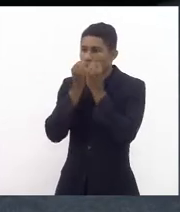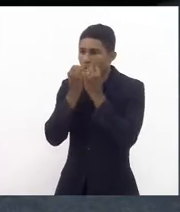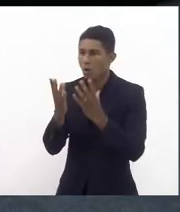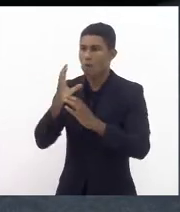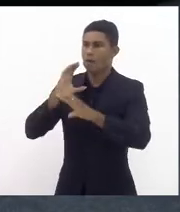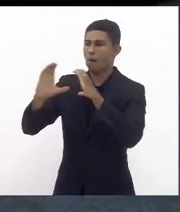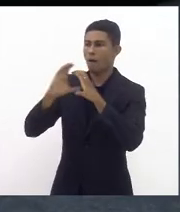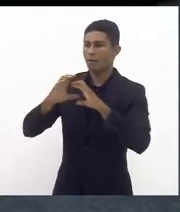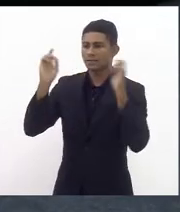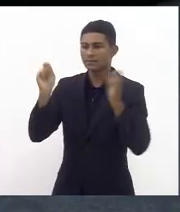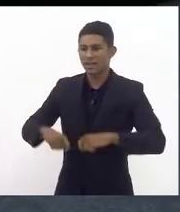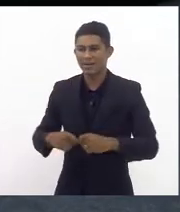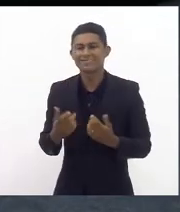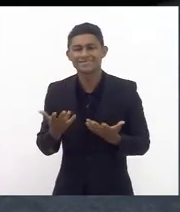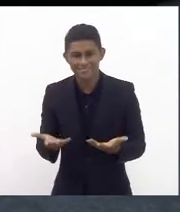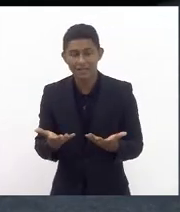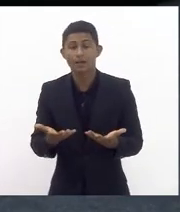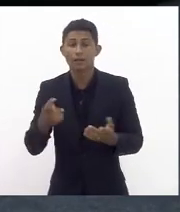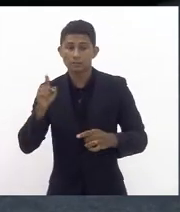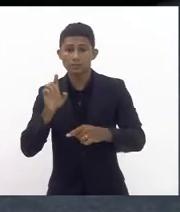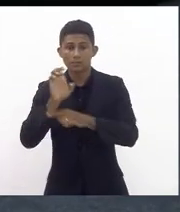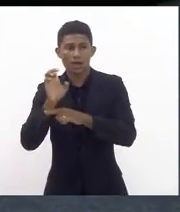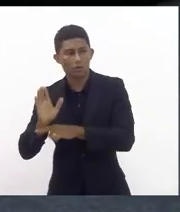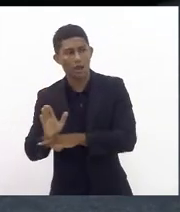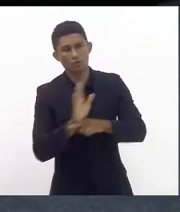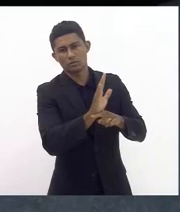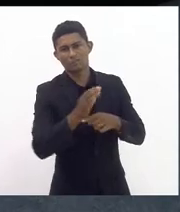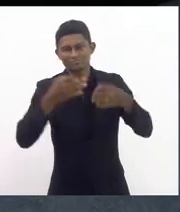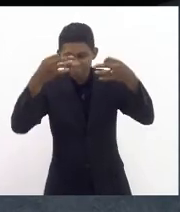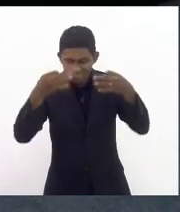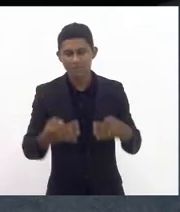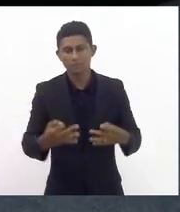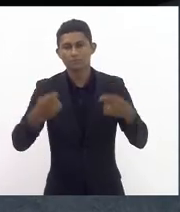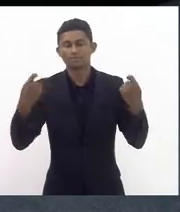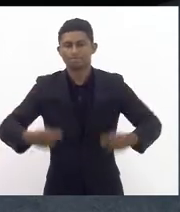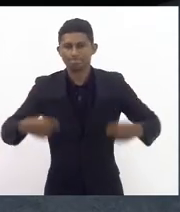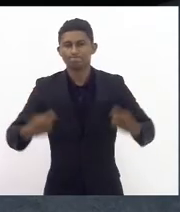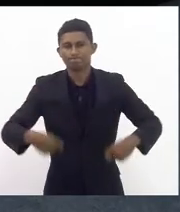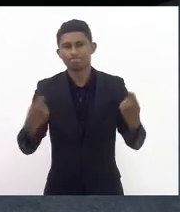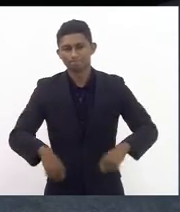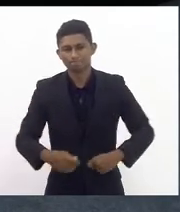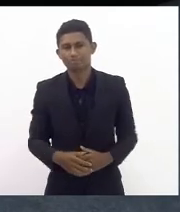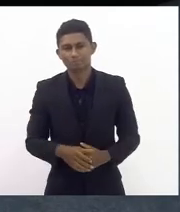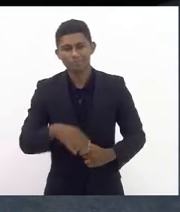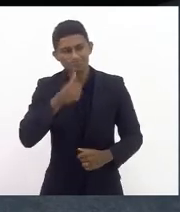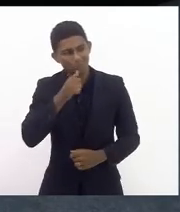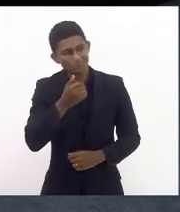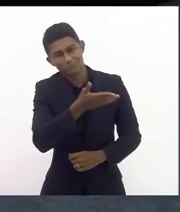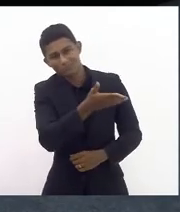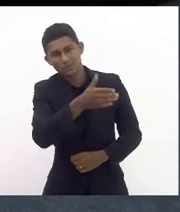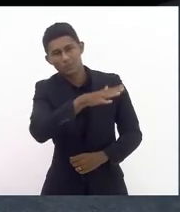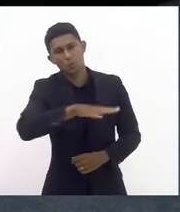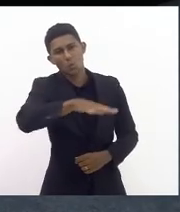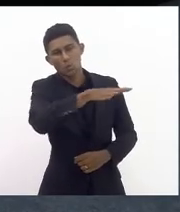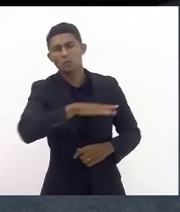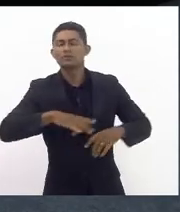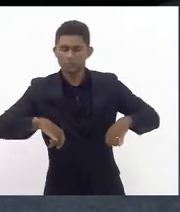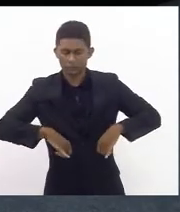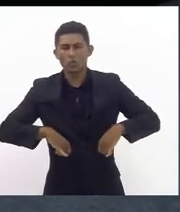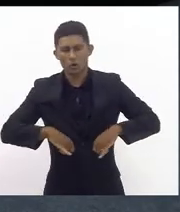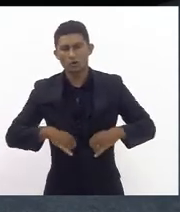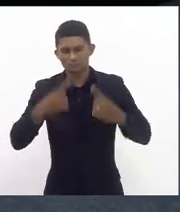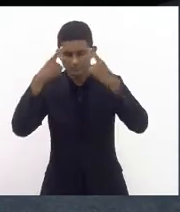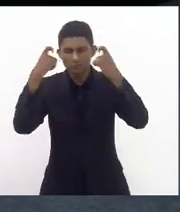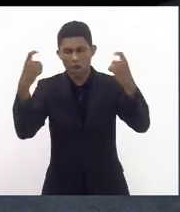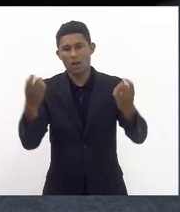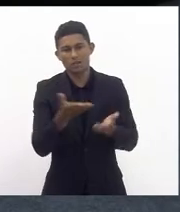fazer para dar um atendimento adequado, acolhedor, afetuoso a essas mulheres implicadas como vítimas em processos de